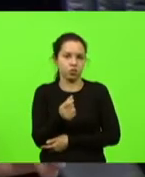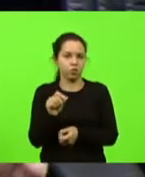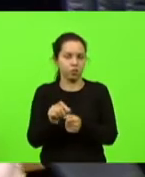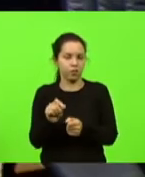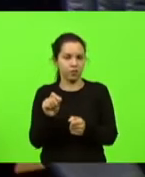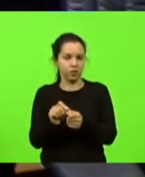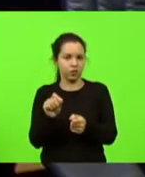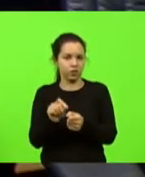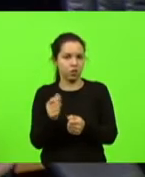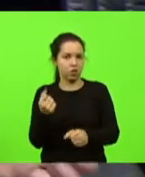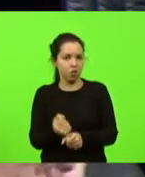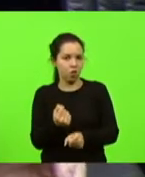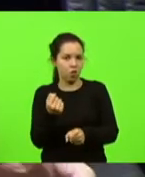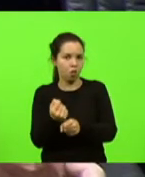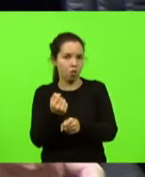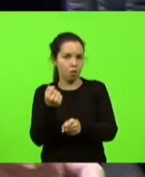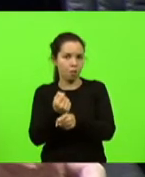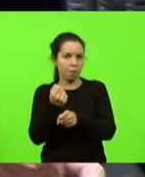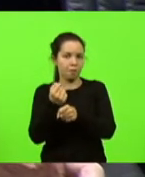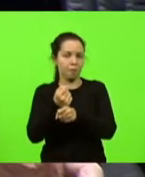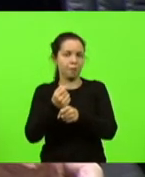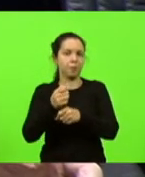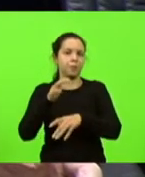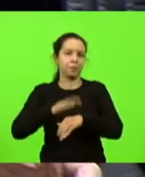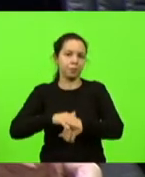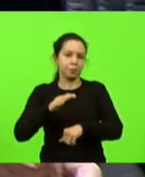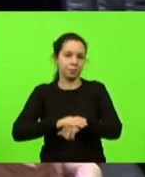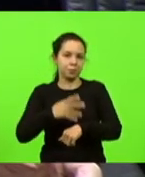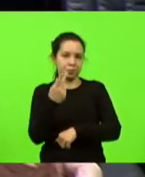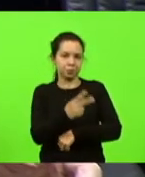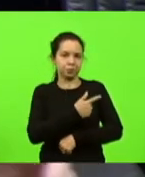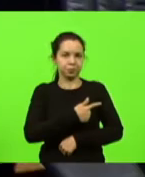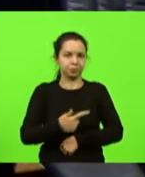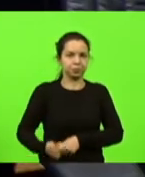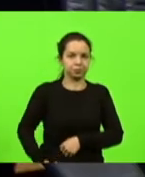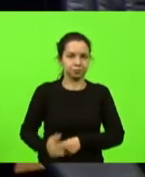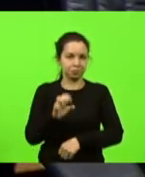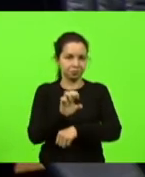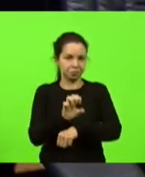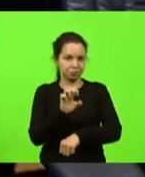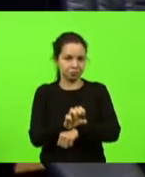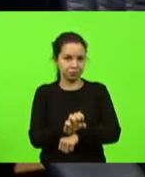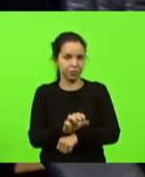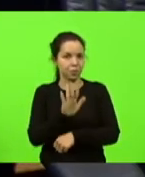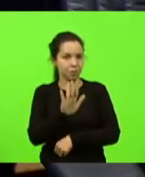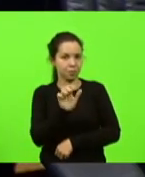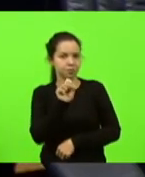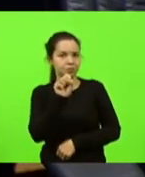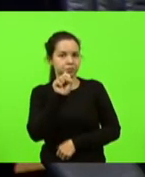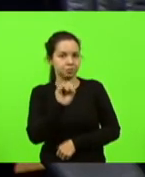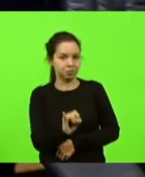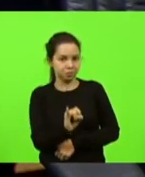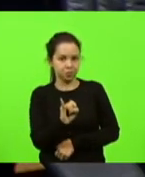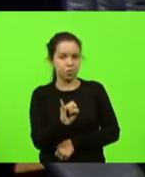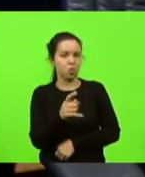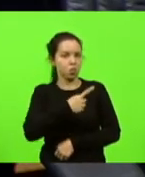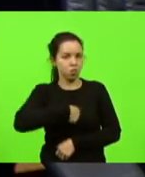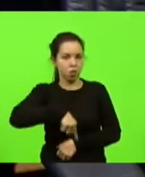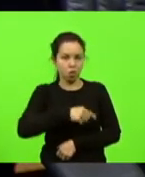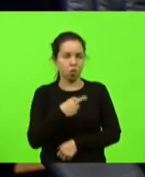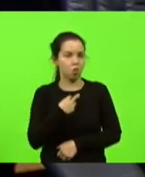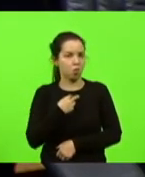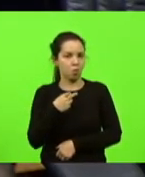as obras que competem ao governo do Estado. Mas se não podemos